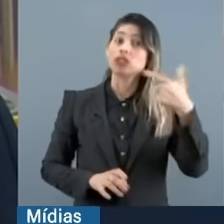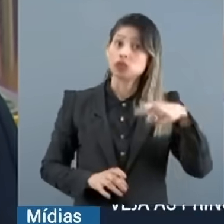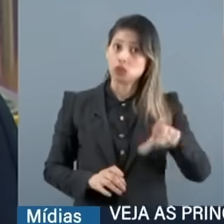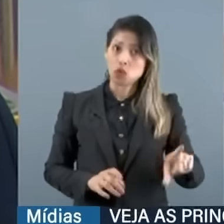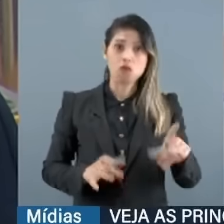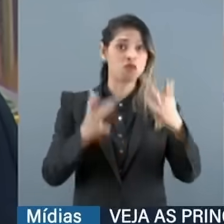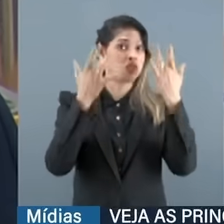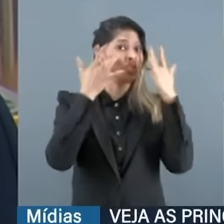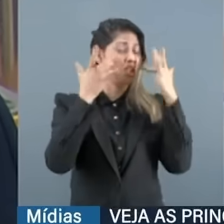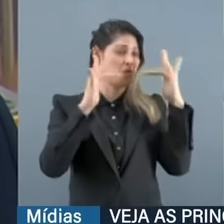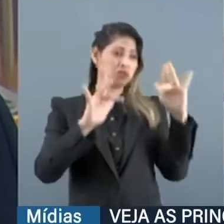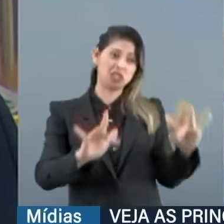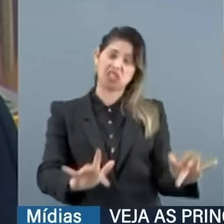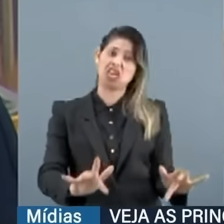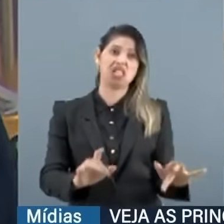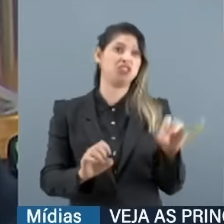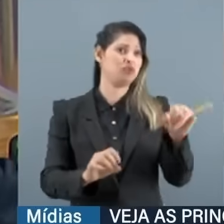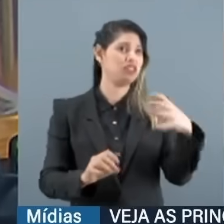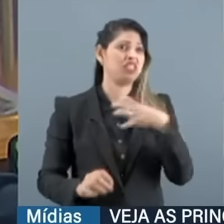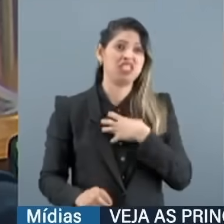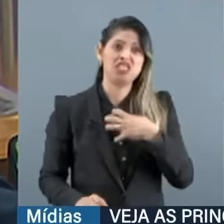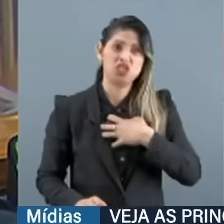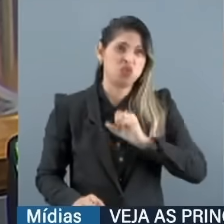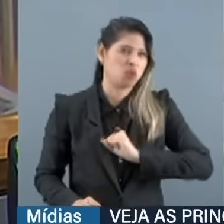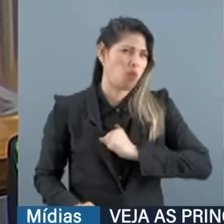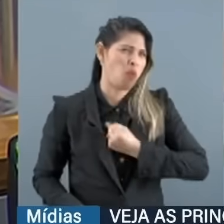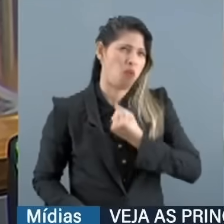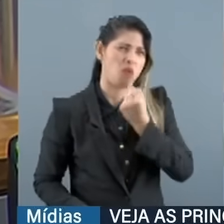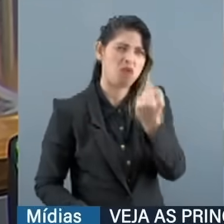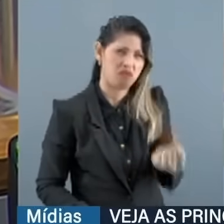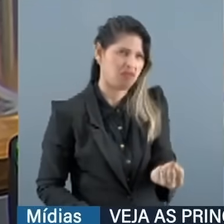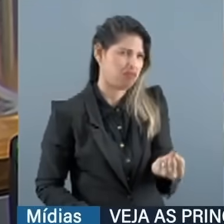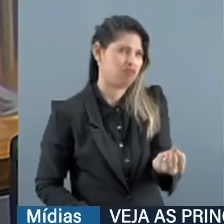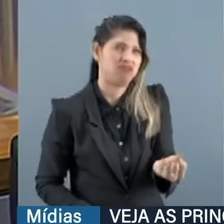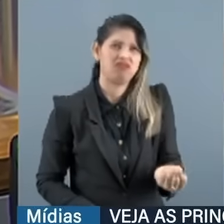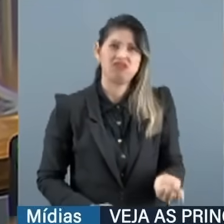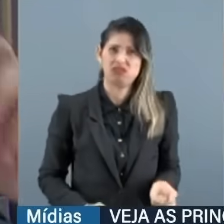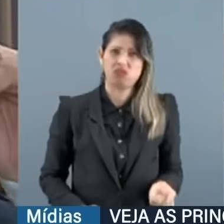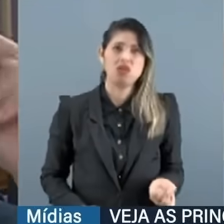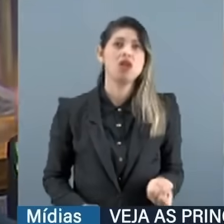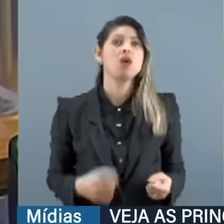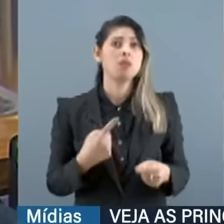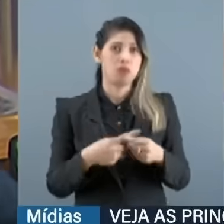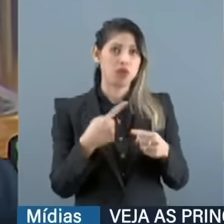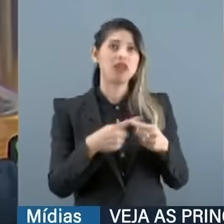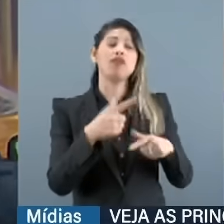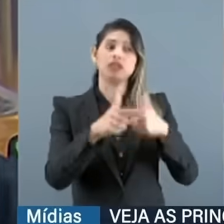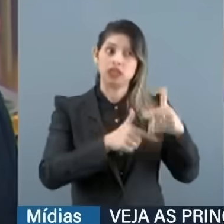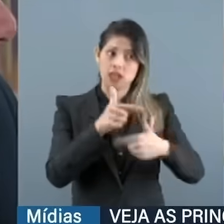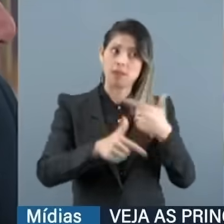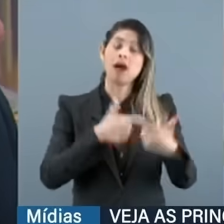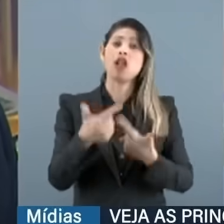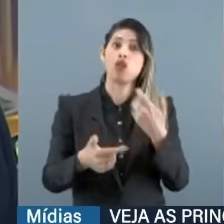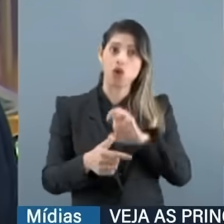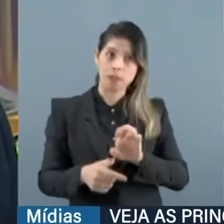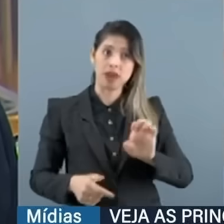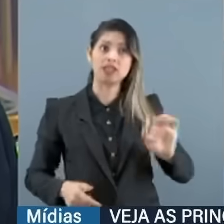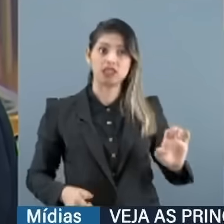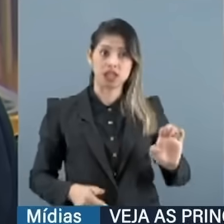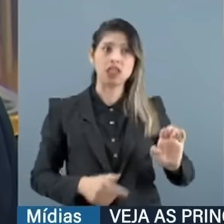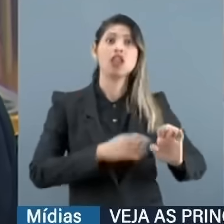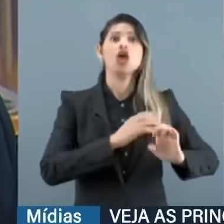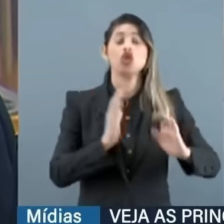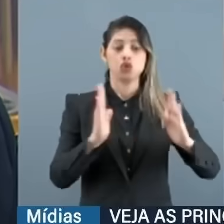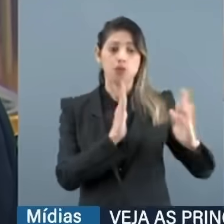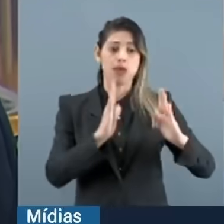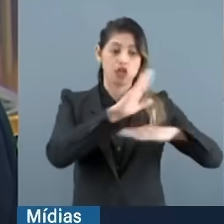movido por raiva, porque foi deixado lá atrás pela esquerda, porque você fez um serviço para a esquerda no Vaza Jato,